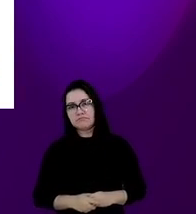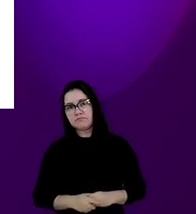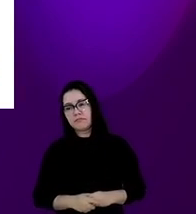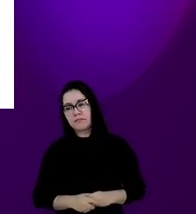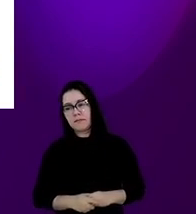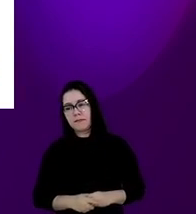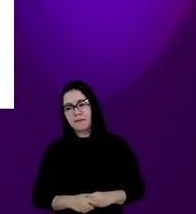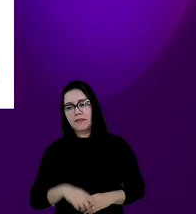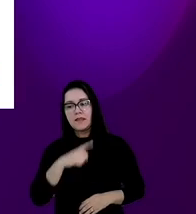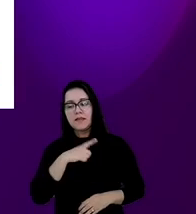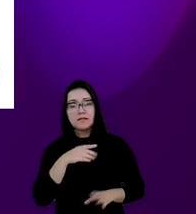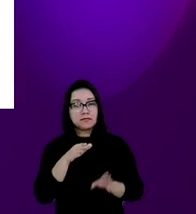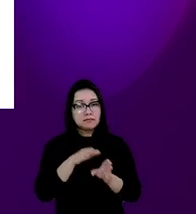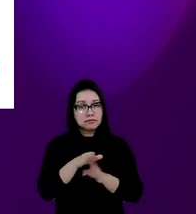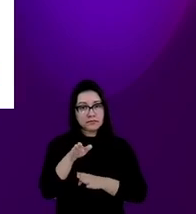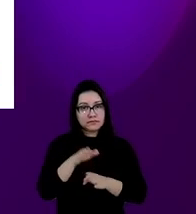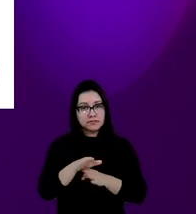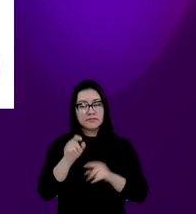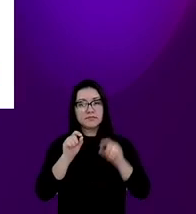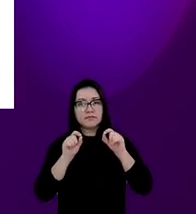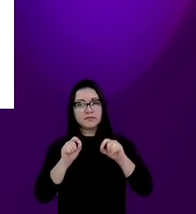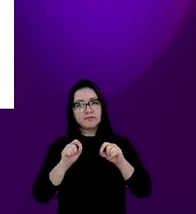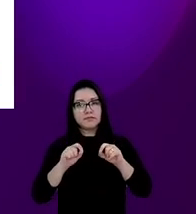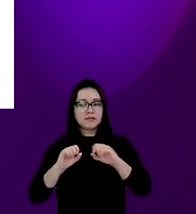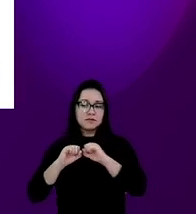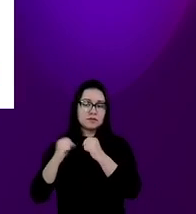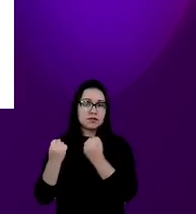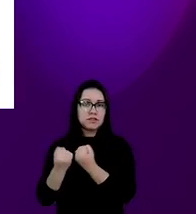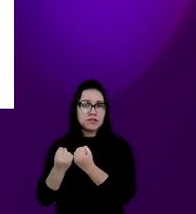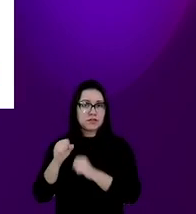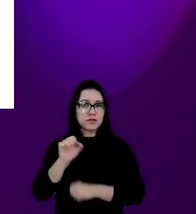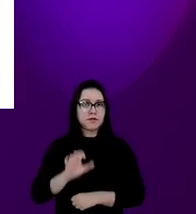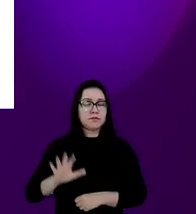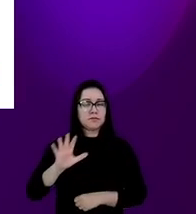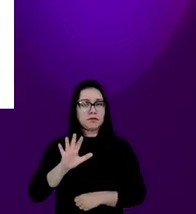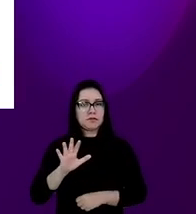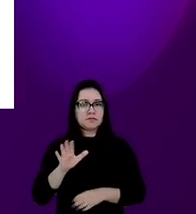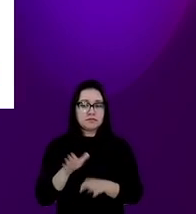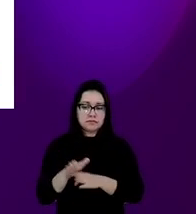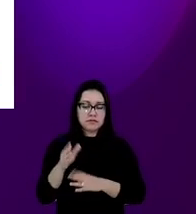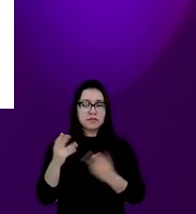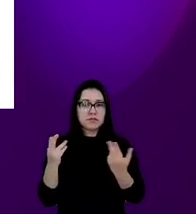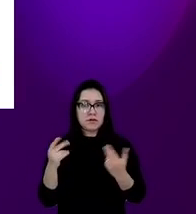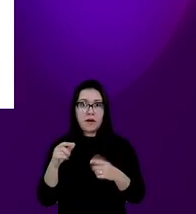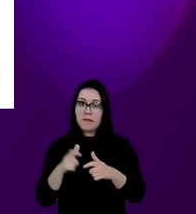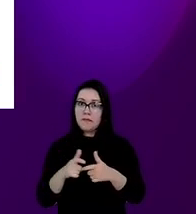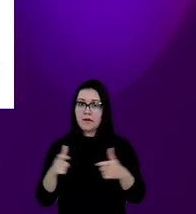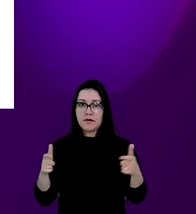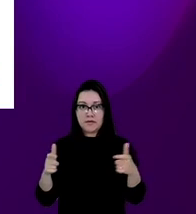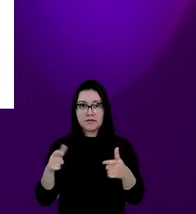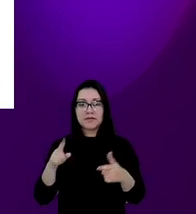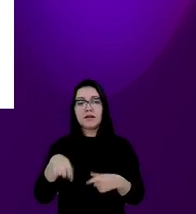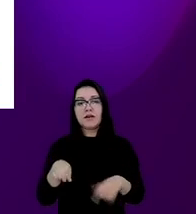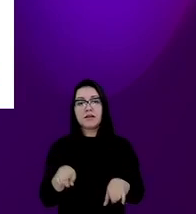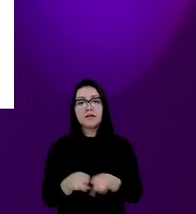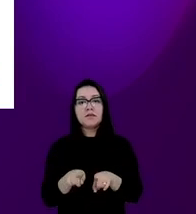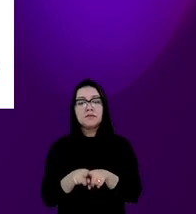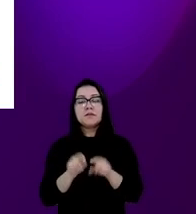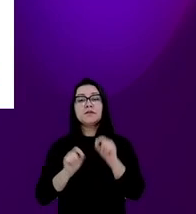a recomendação da Sociedade Europeia, que é a mesma recomendação da maioria dos experts, é